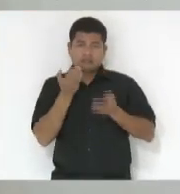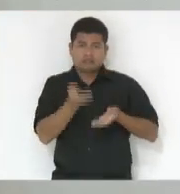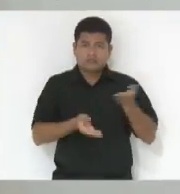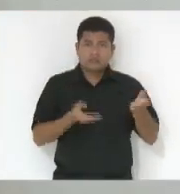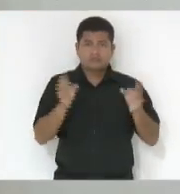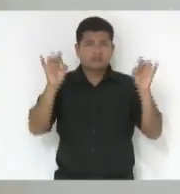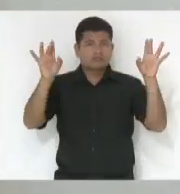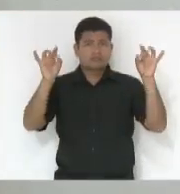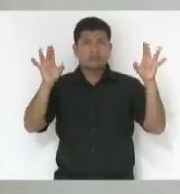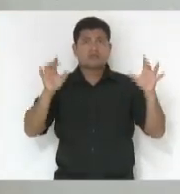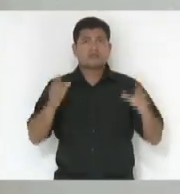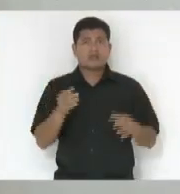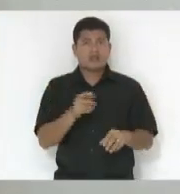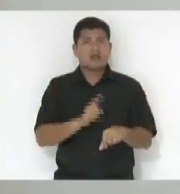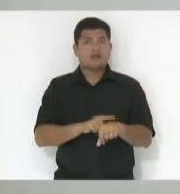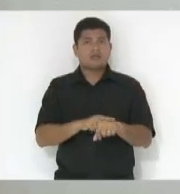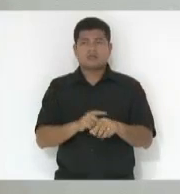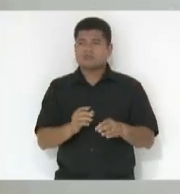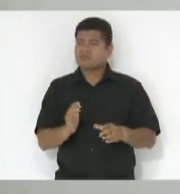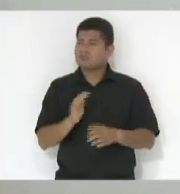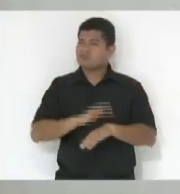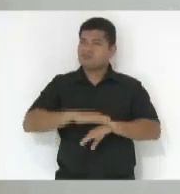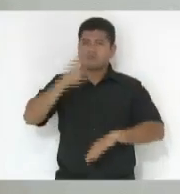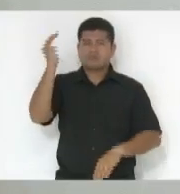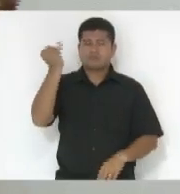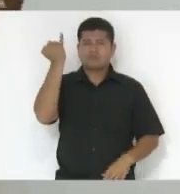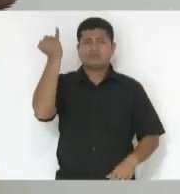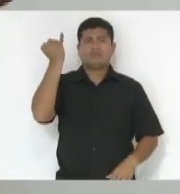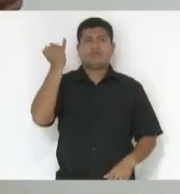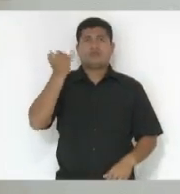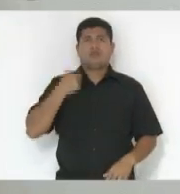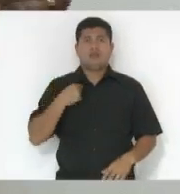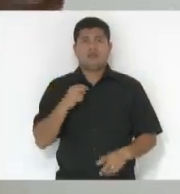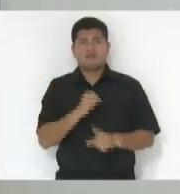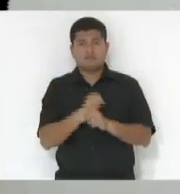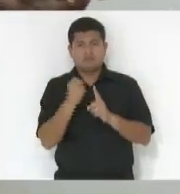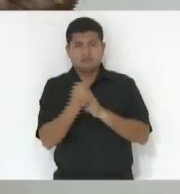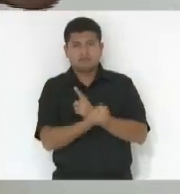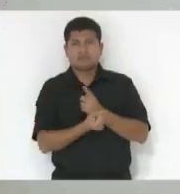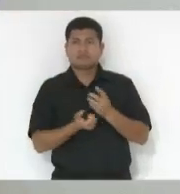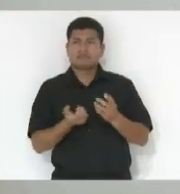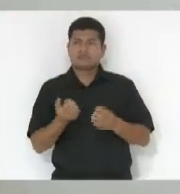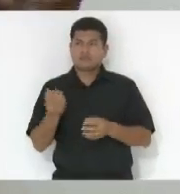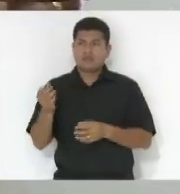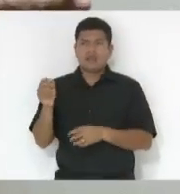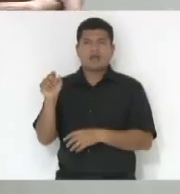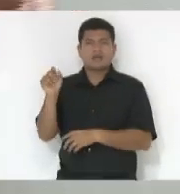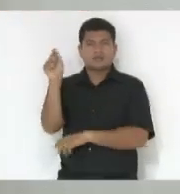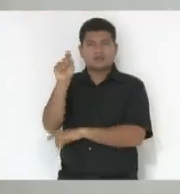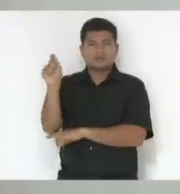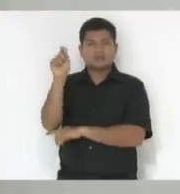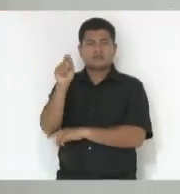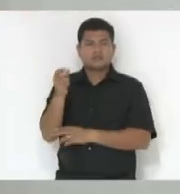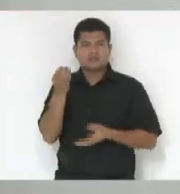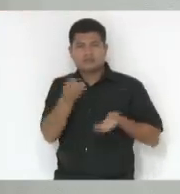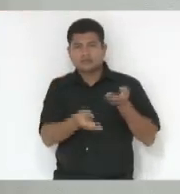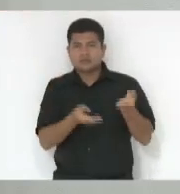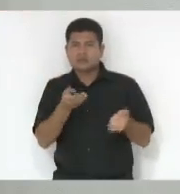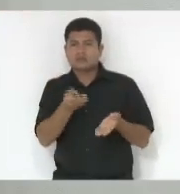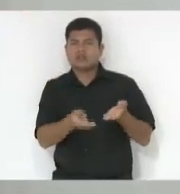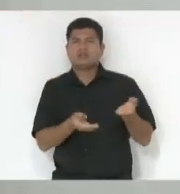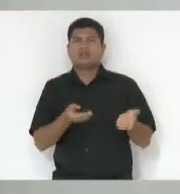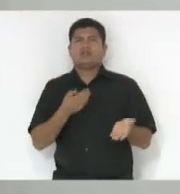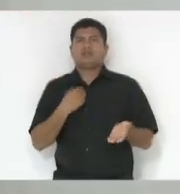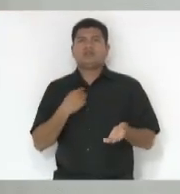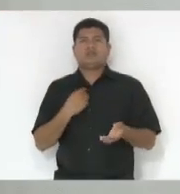aí é o momento mais importante de ver uma associação prestando esse serviço à nossa população, principalmente aqueles